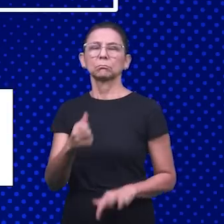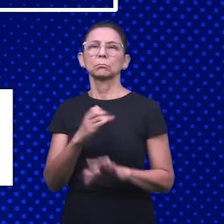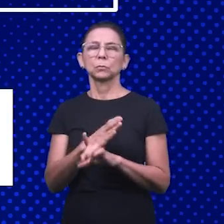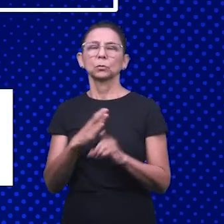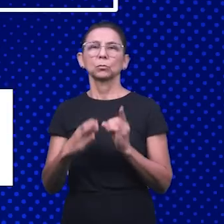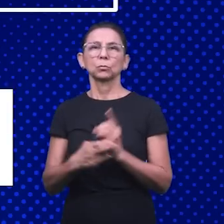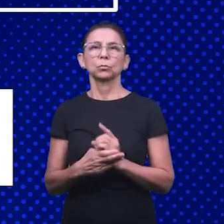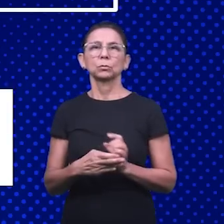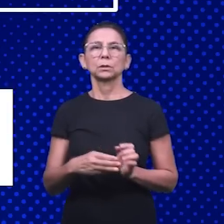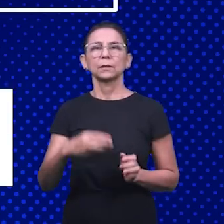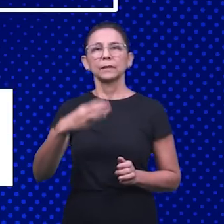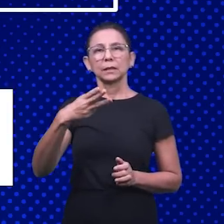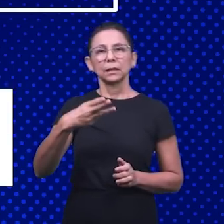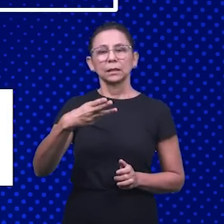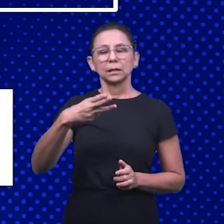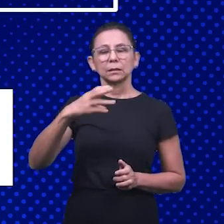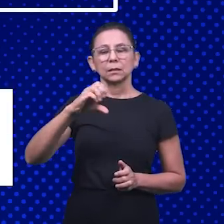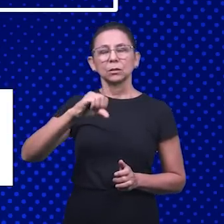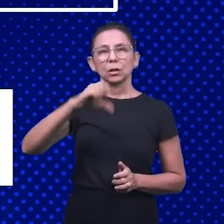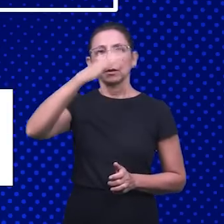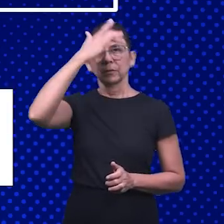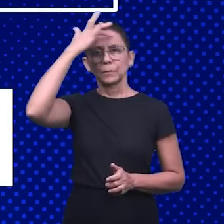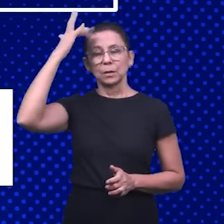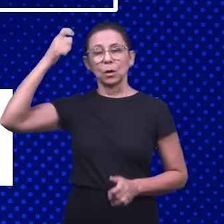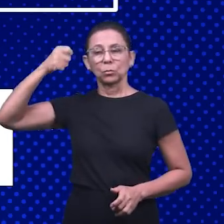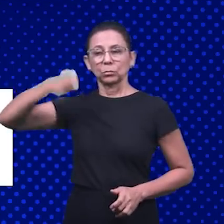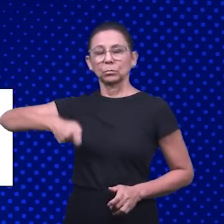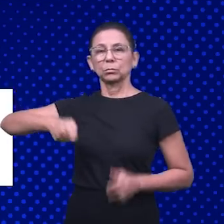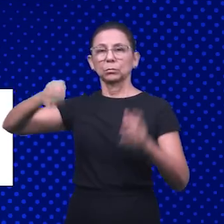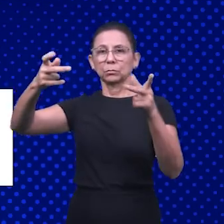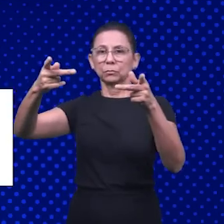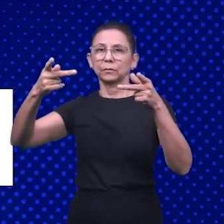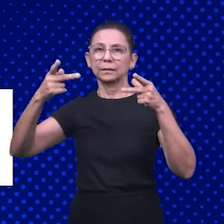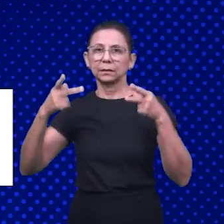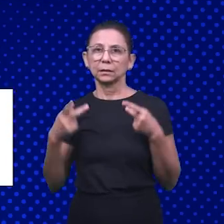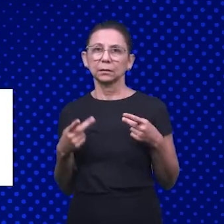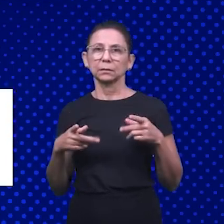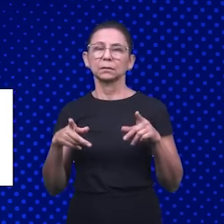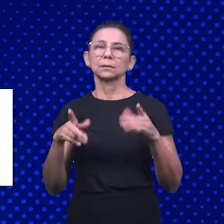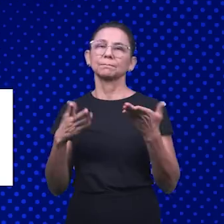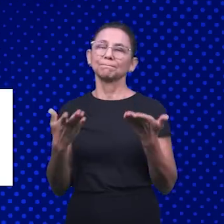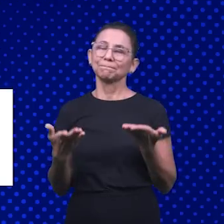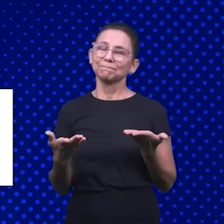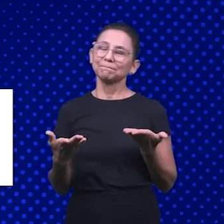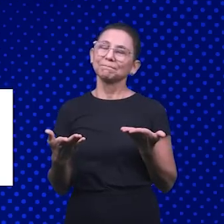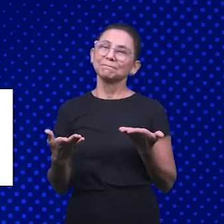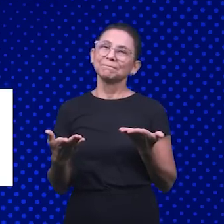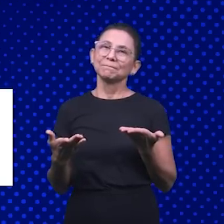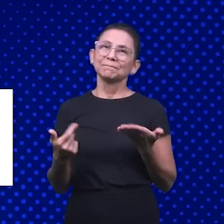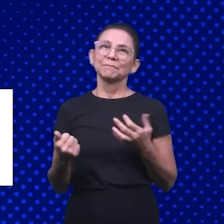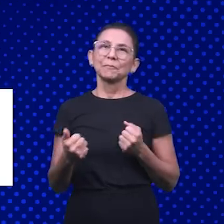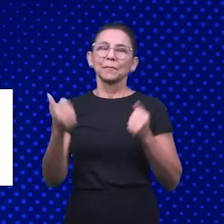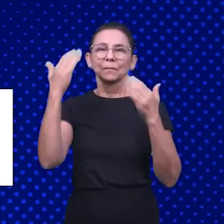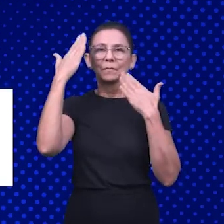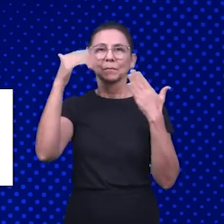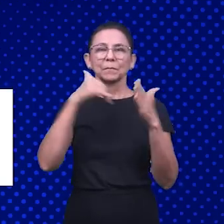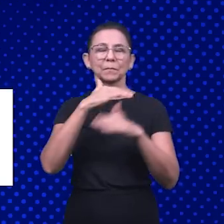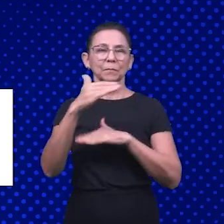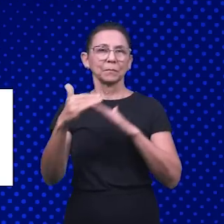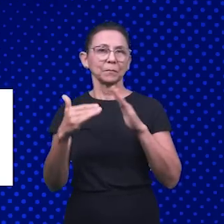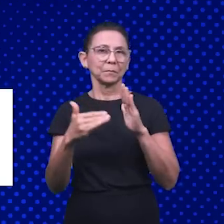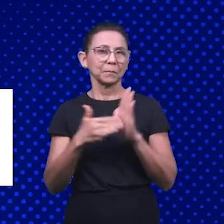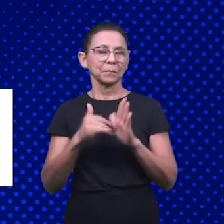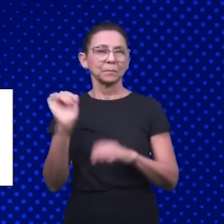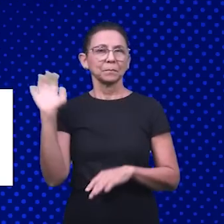com 39 autoridades visitantes. Ficamos por aqui com a nossa participação, agradecemos a